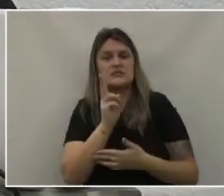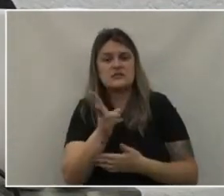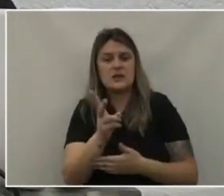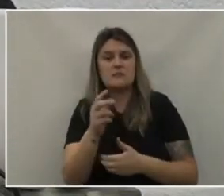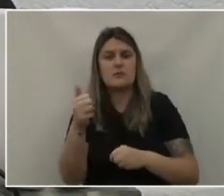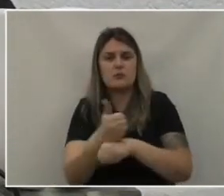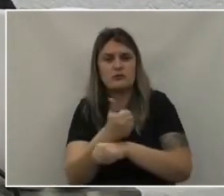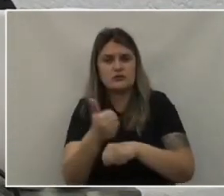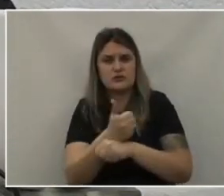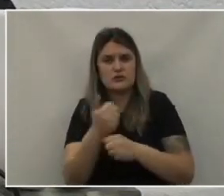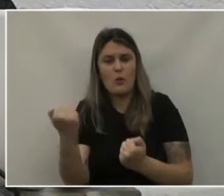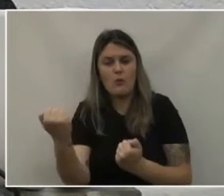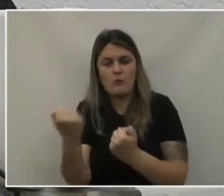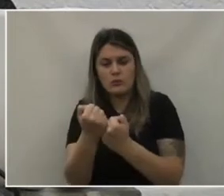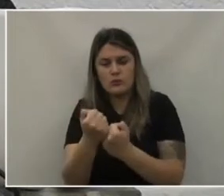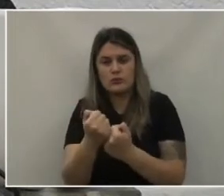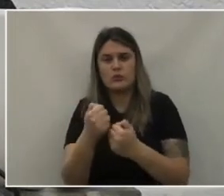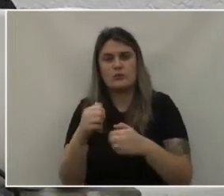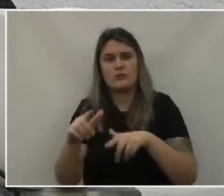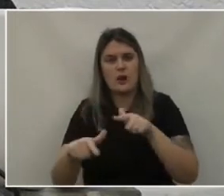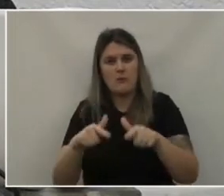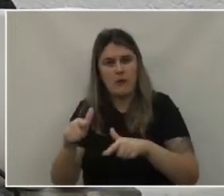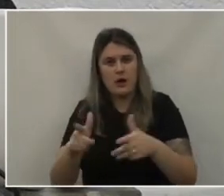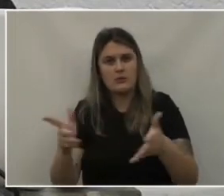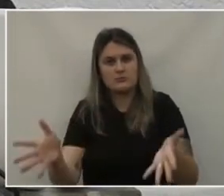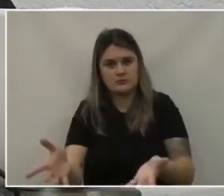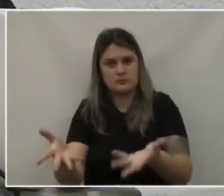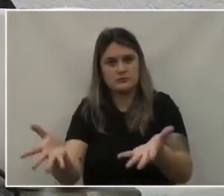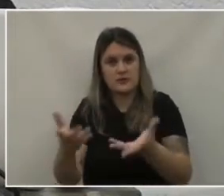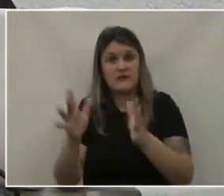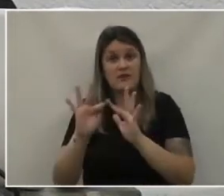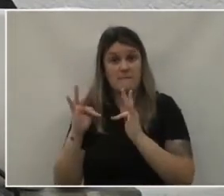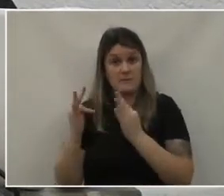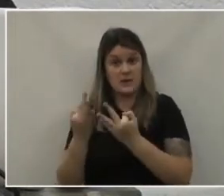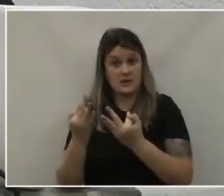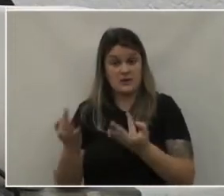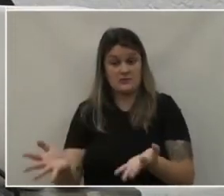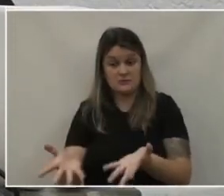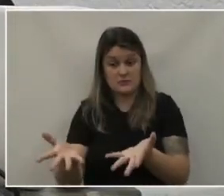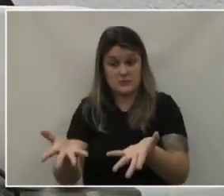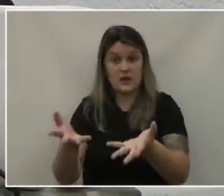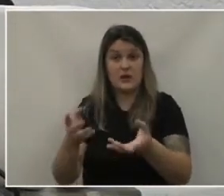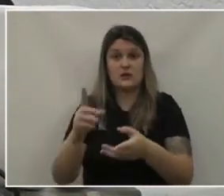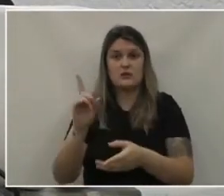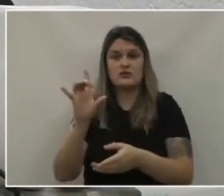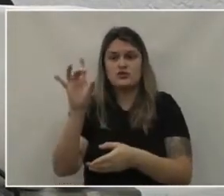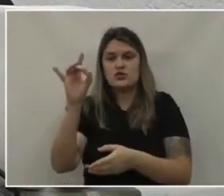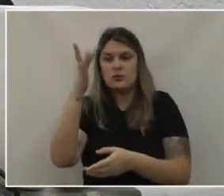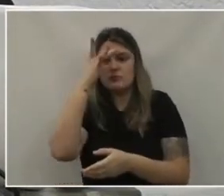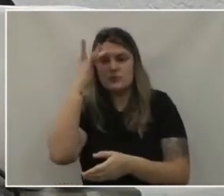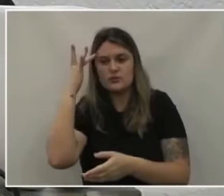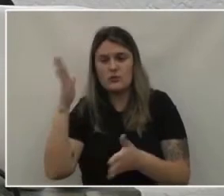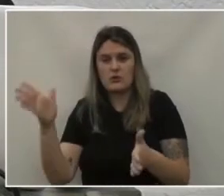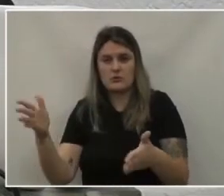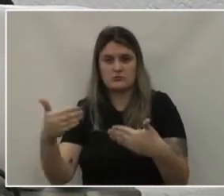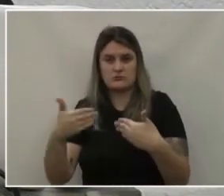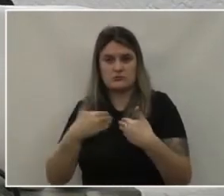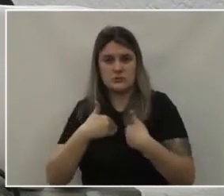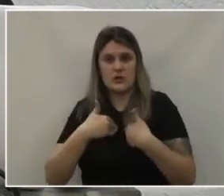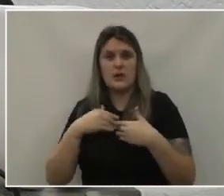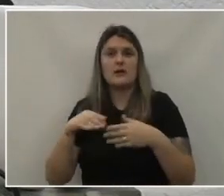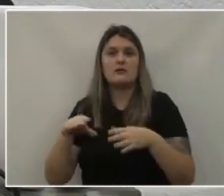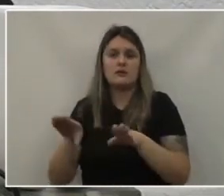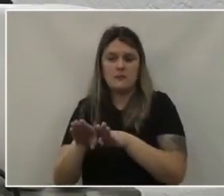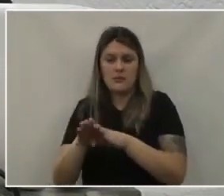de profissionais experientes, os quais podem dar suporte não apenas à pessoa com autismo, mas também